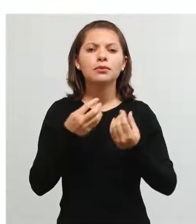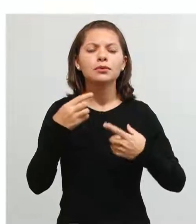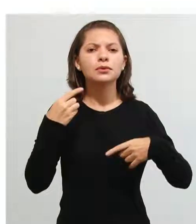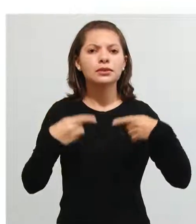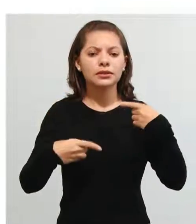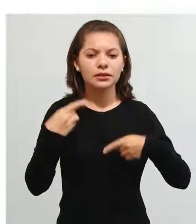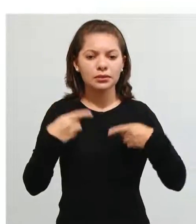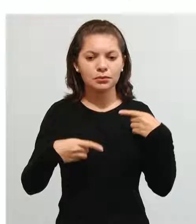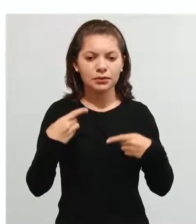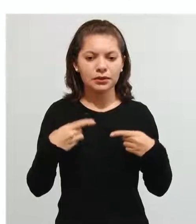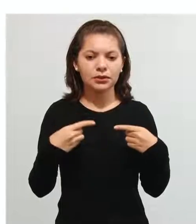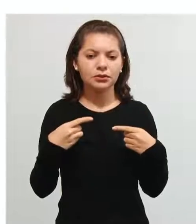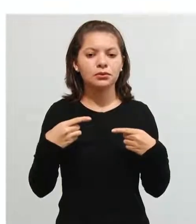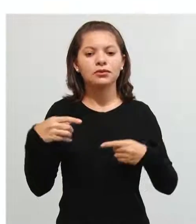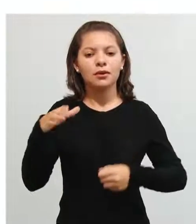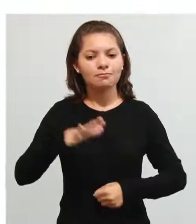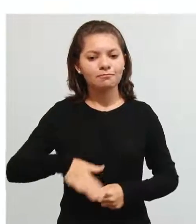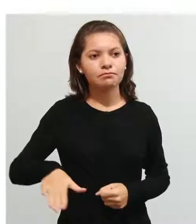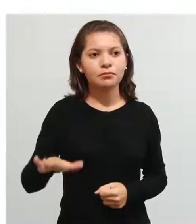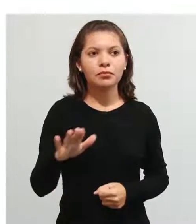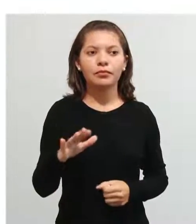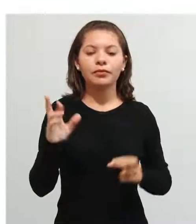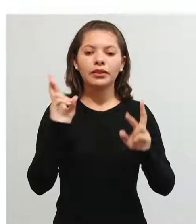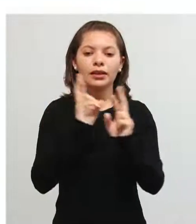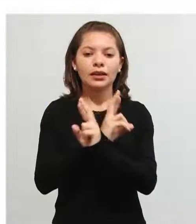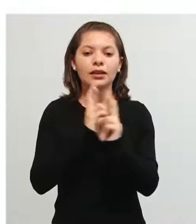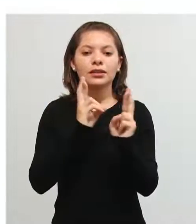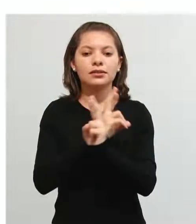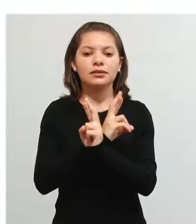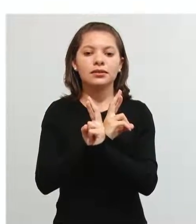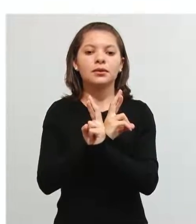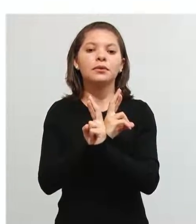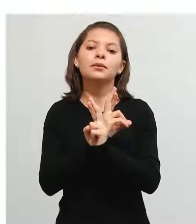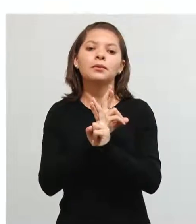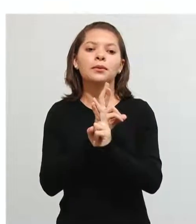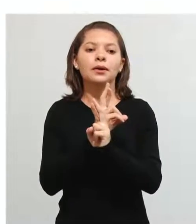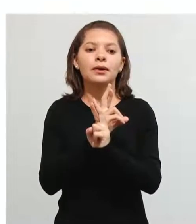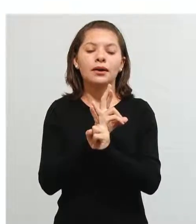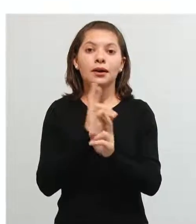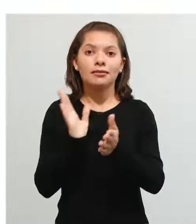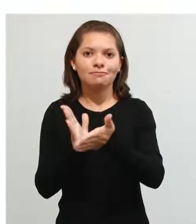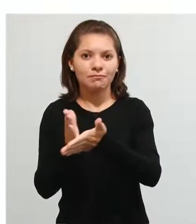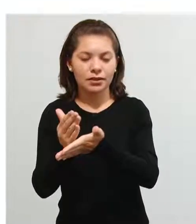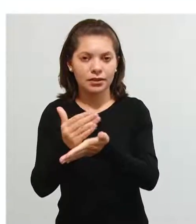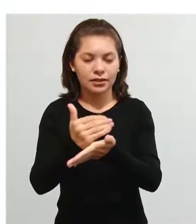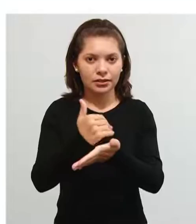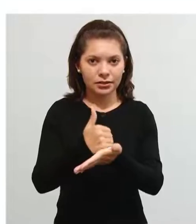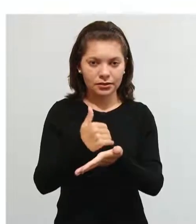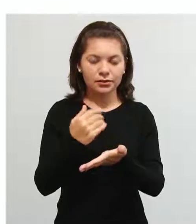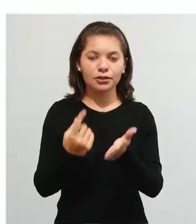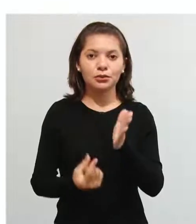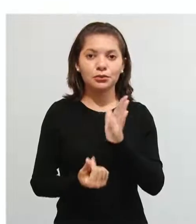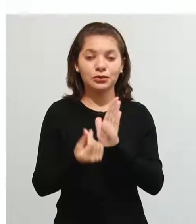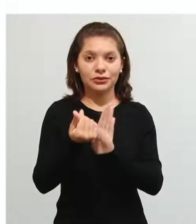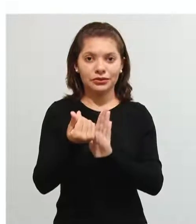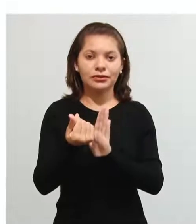vão estar ali atuando em relação à cobrança, à arrecadação do dinheiro